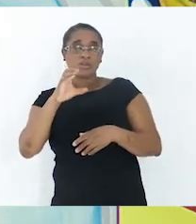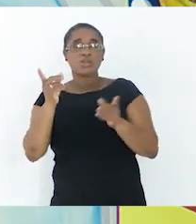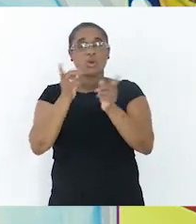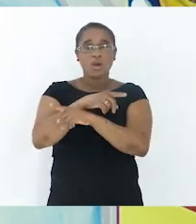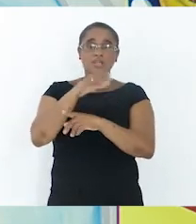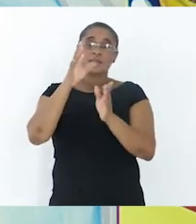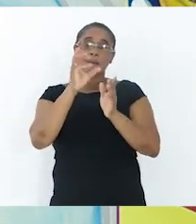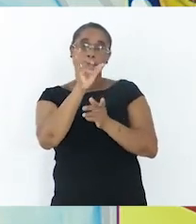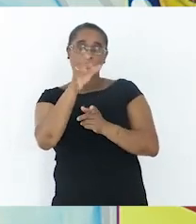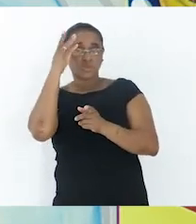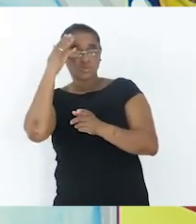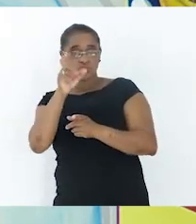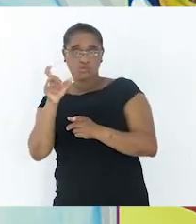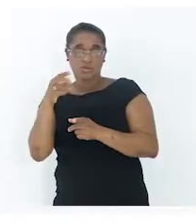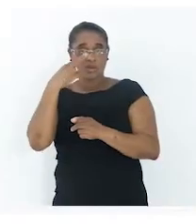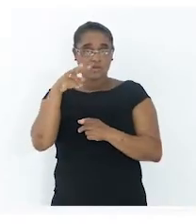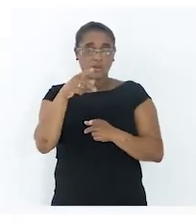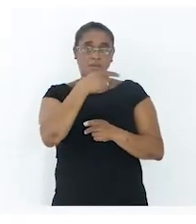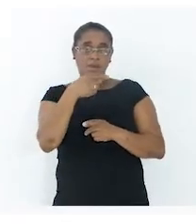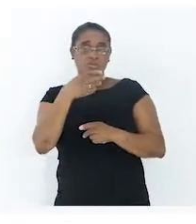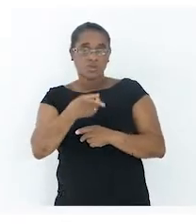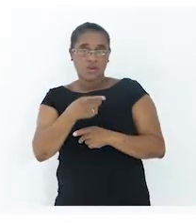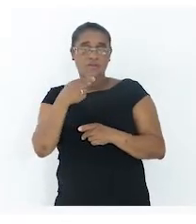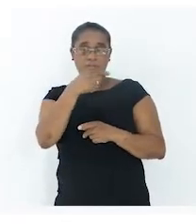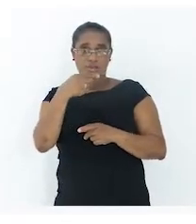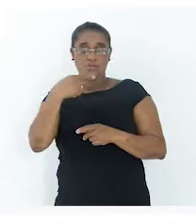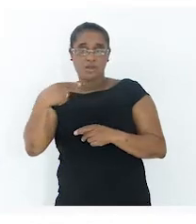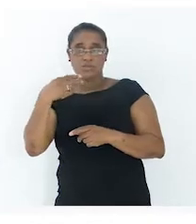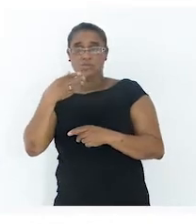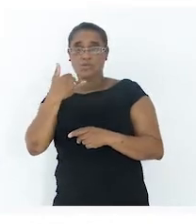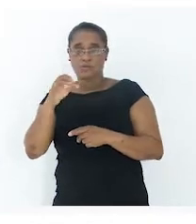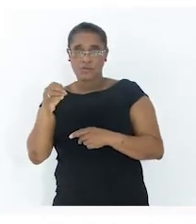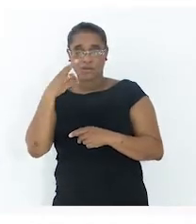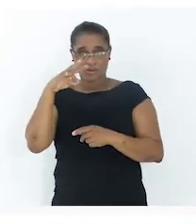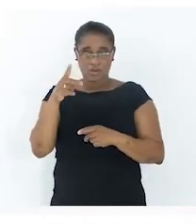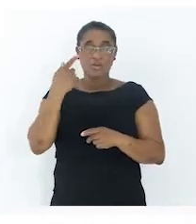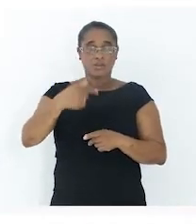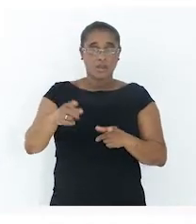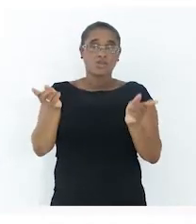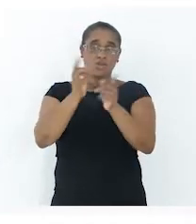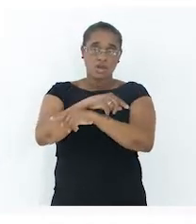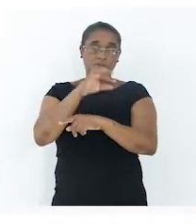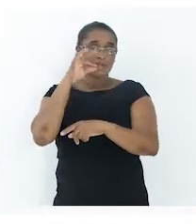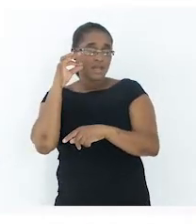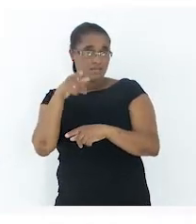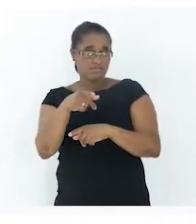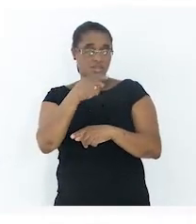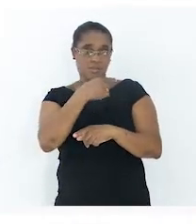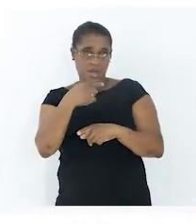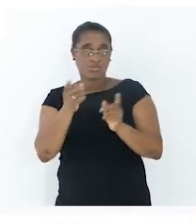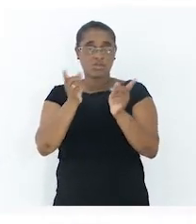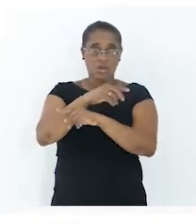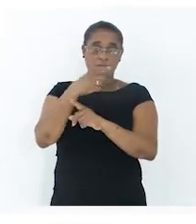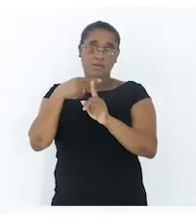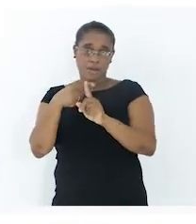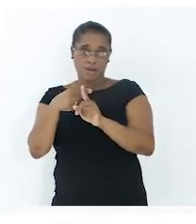9 menos 20. Já vimos que devemos trocar o sinal de operação menos para mais. Tá certo? E